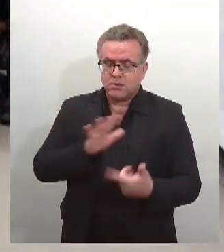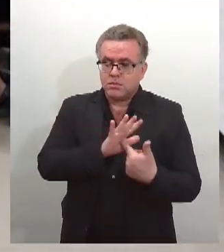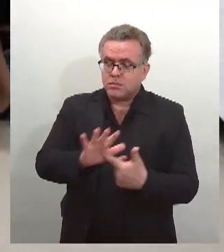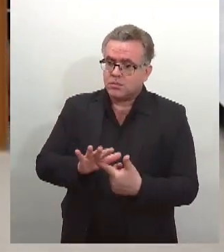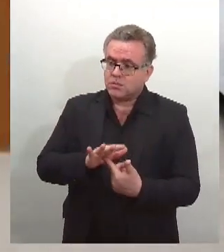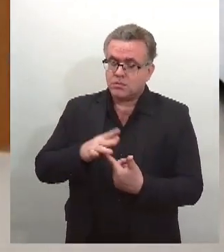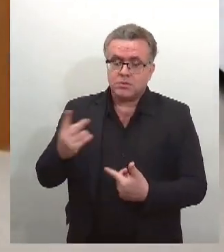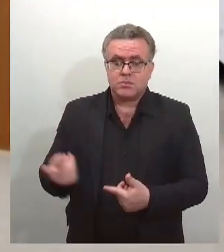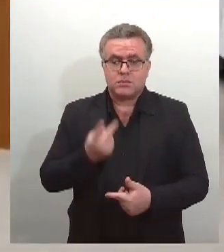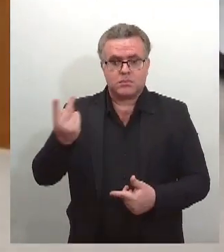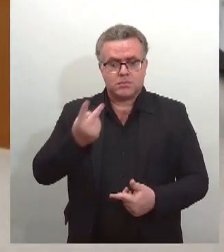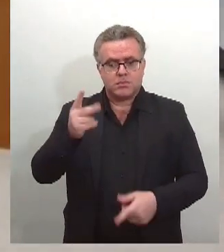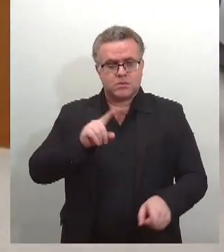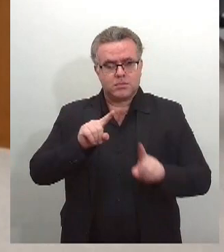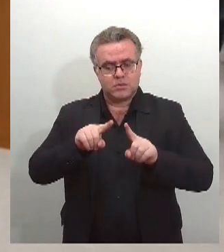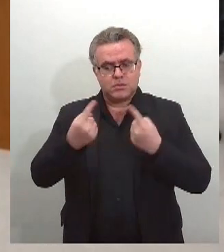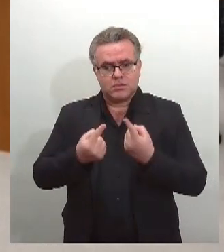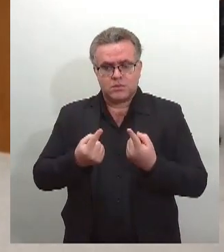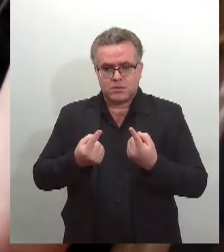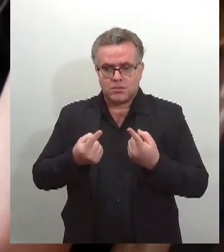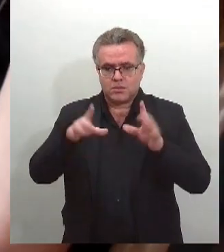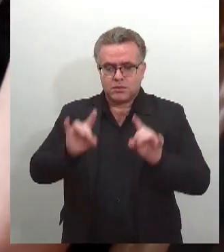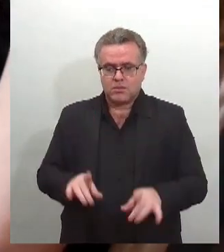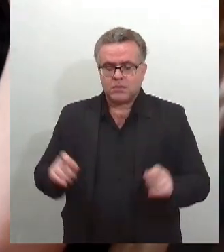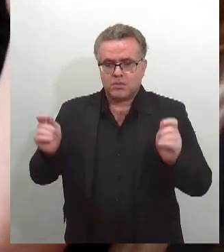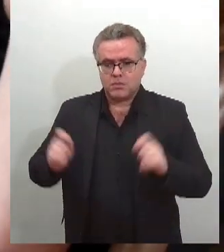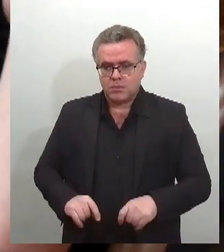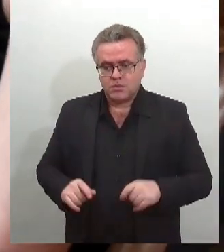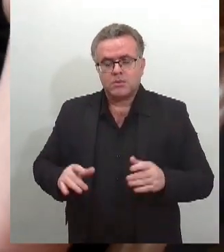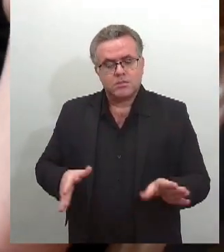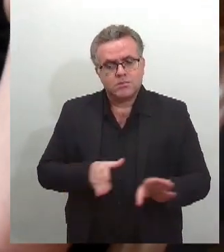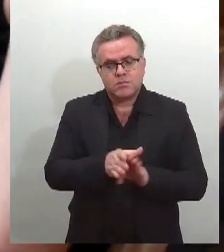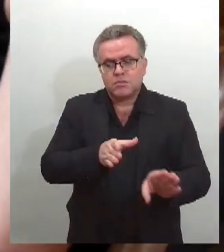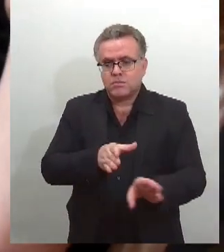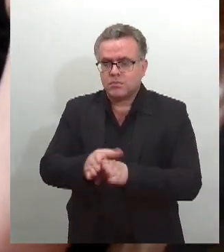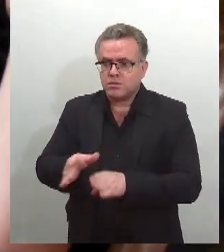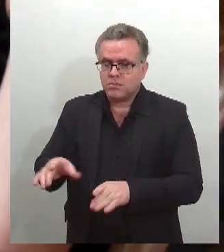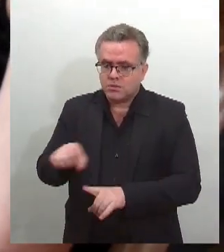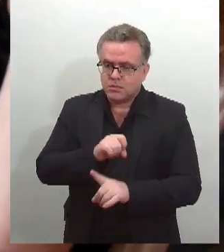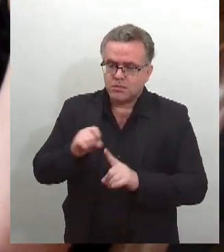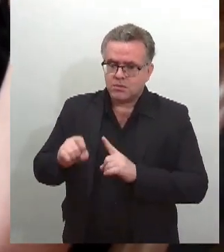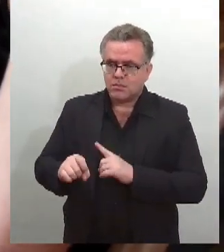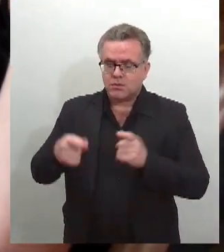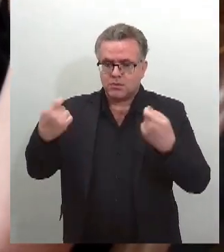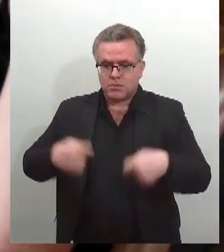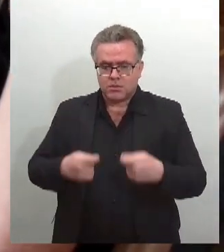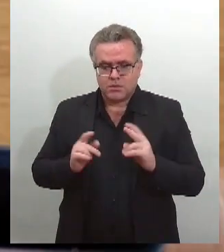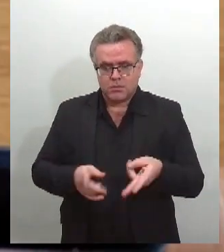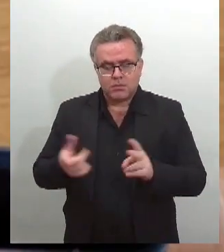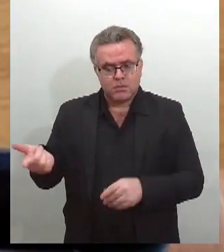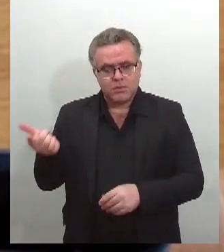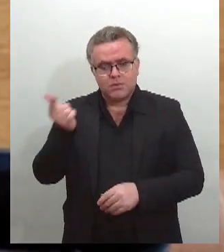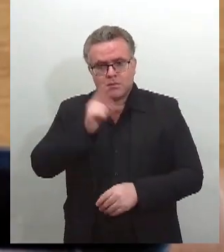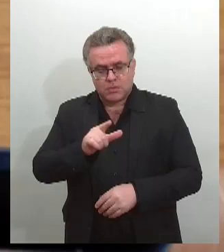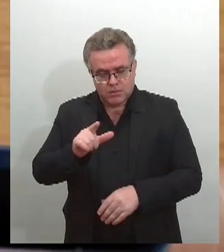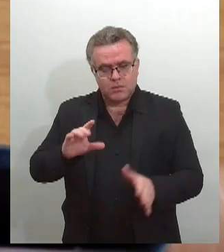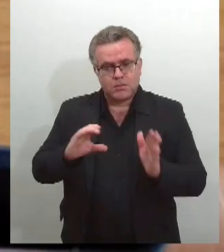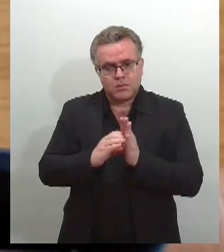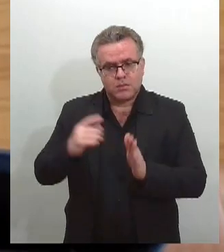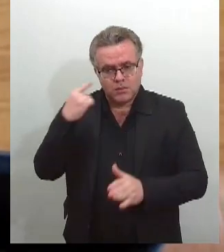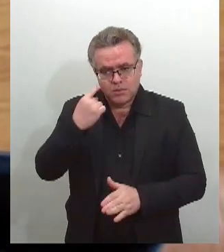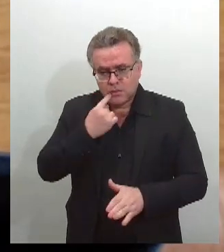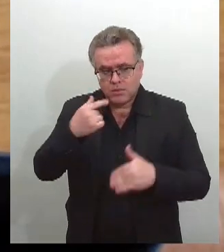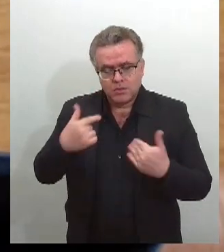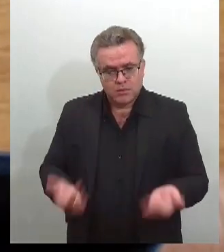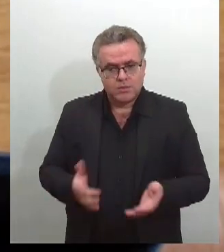uma oportunidade para sensibilizar a sociedade sobre as necessidades e conquistas da comunidade surda e reforçou o